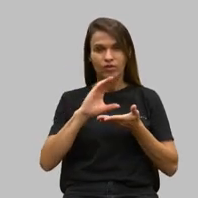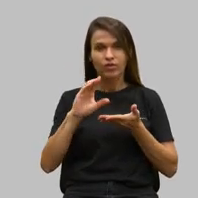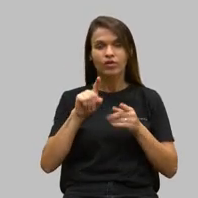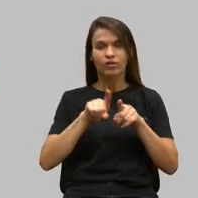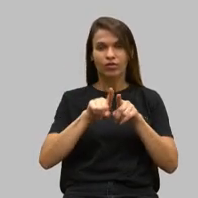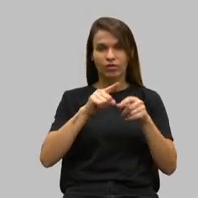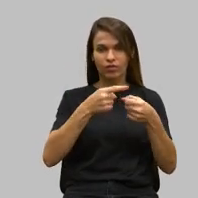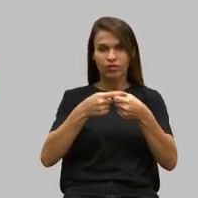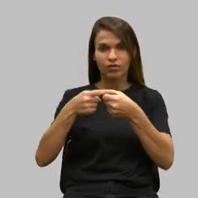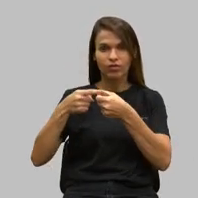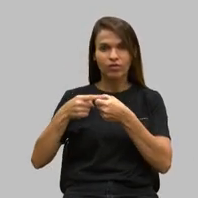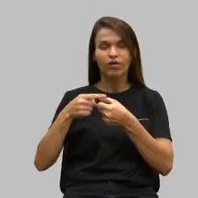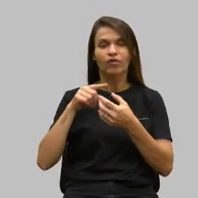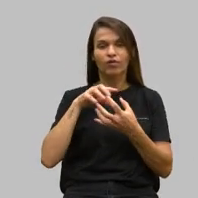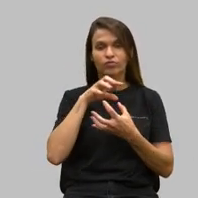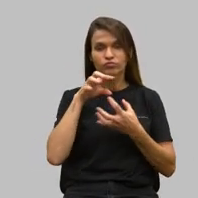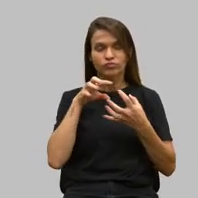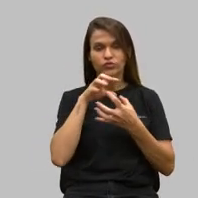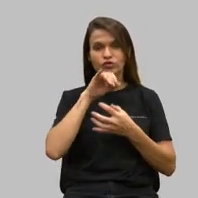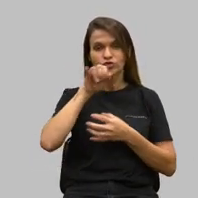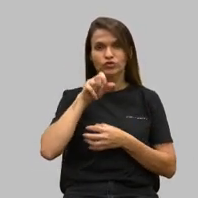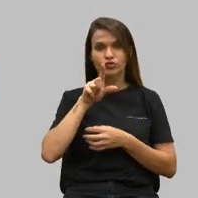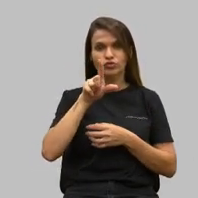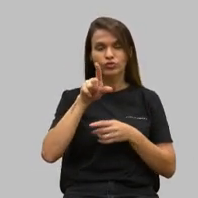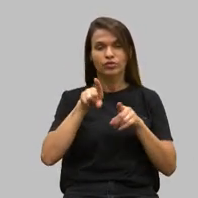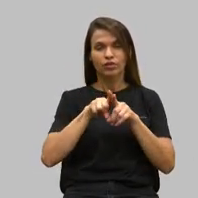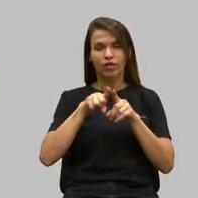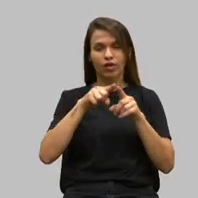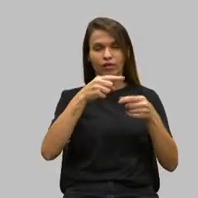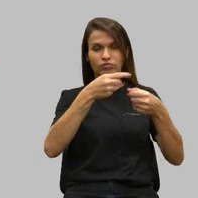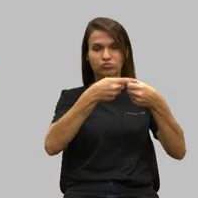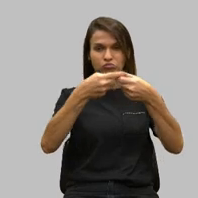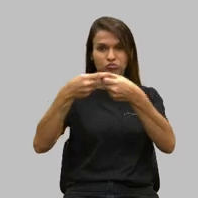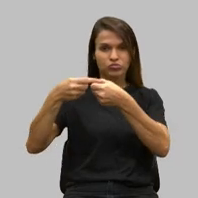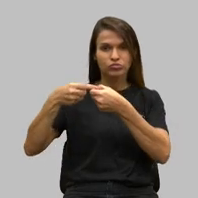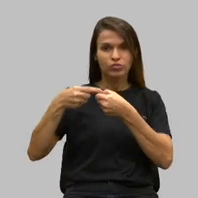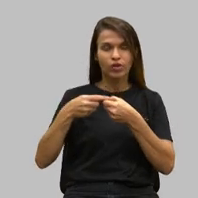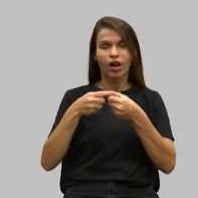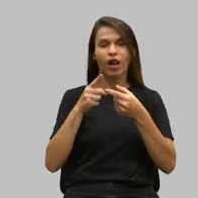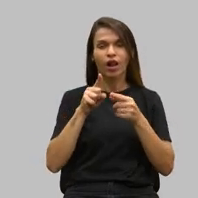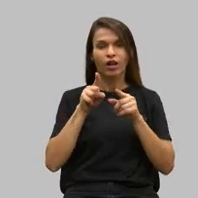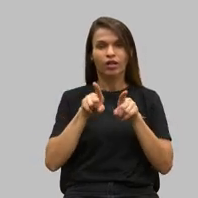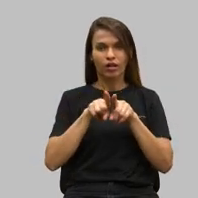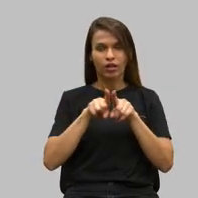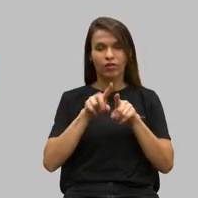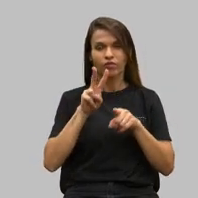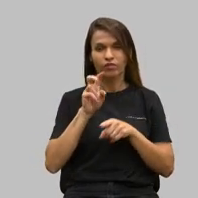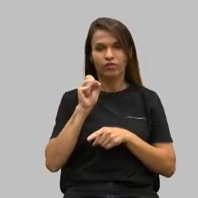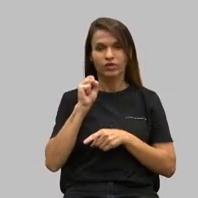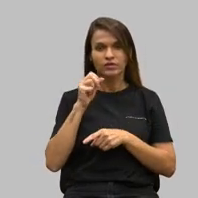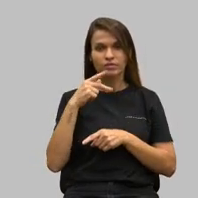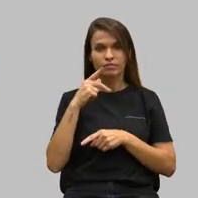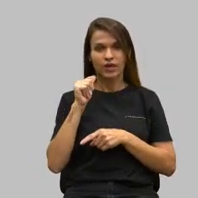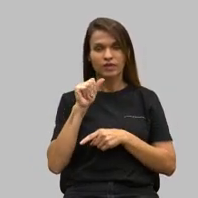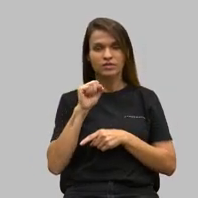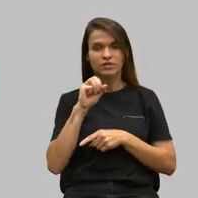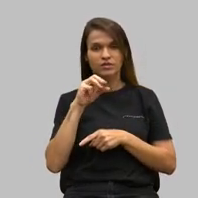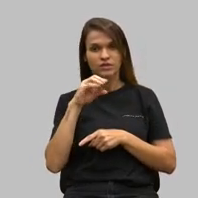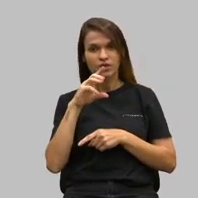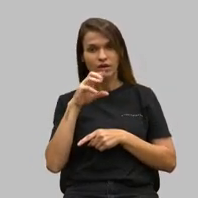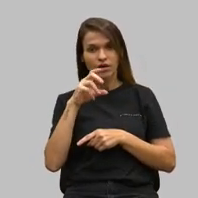receber agora em julho. Temos Piuí, Cássia, todos aqueles... Vespasiano, Nayara. Temos todos aqueles municípios ali